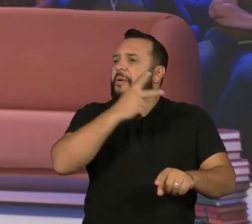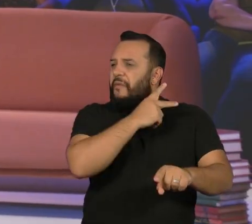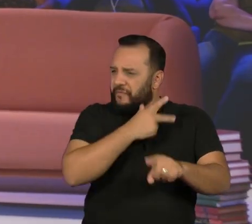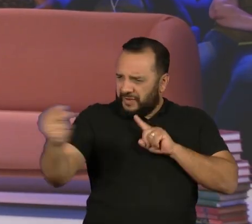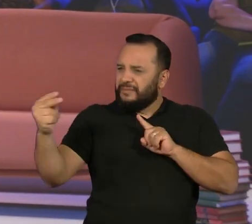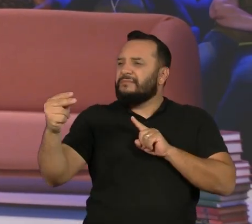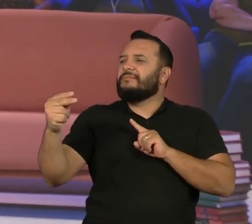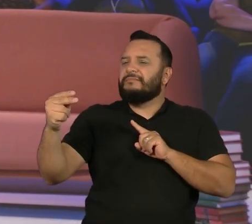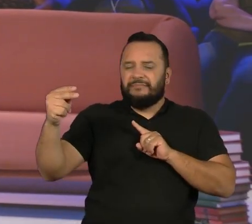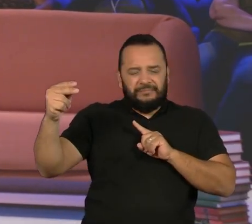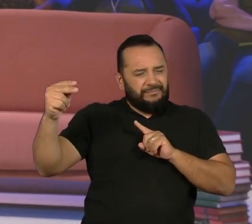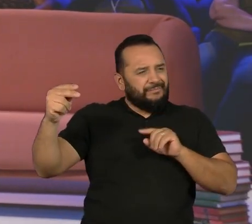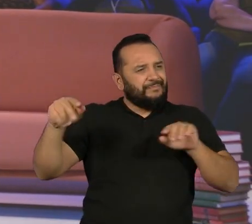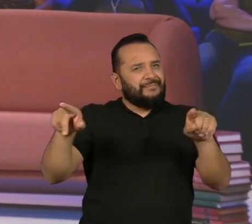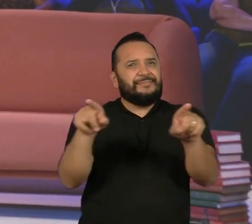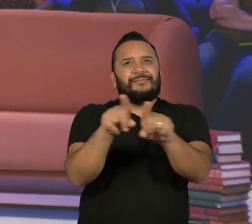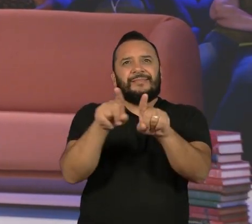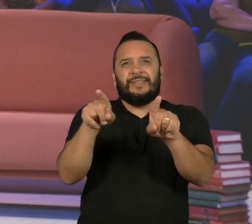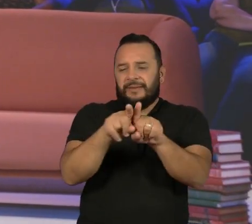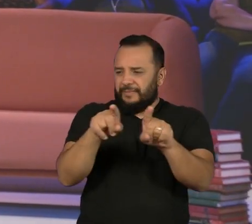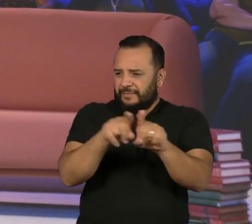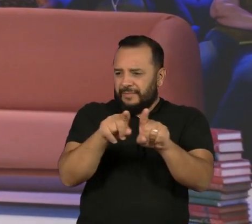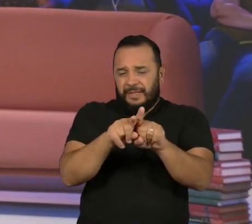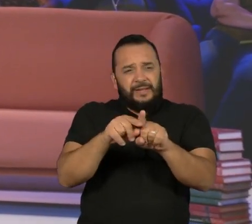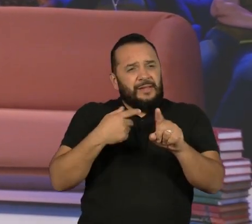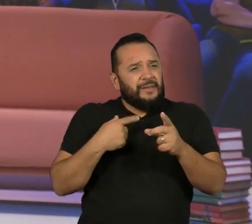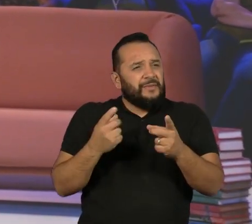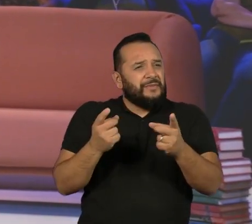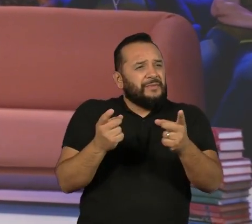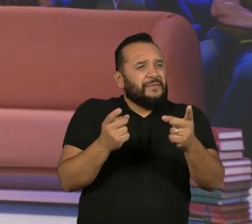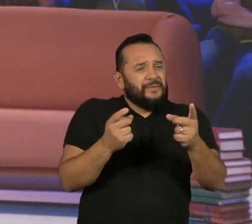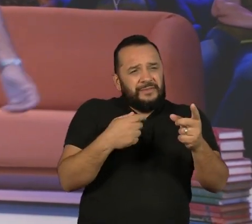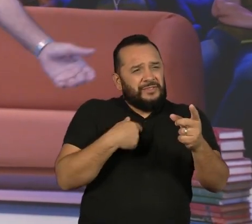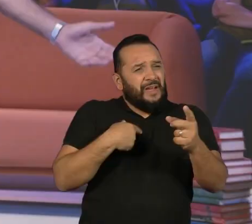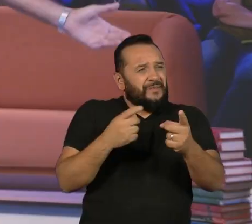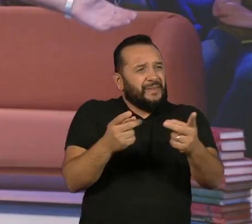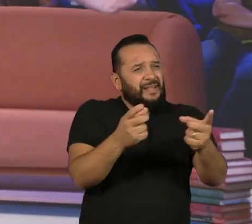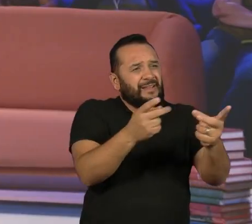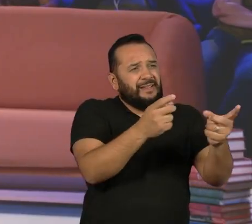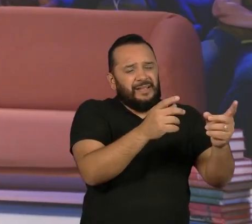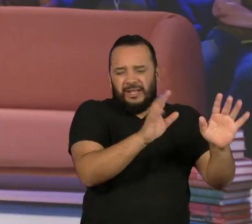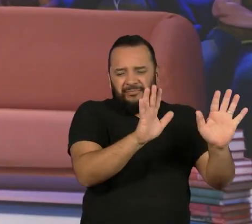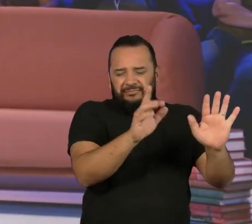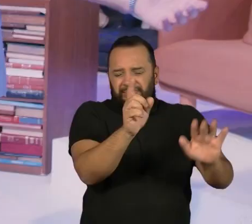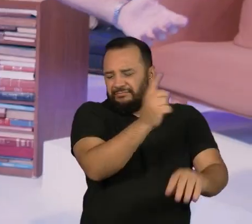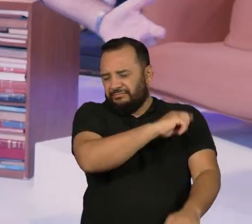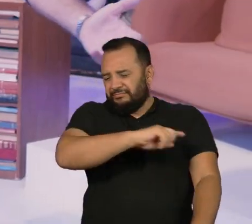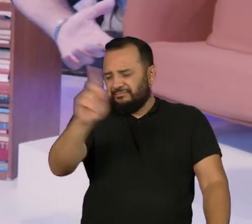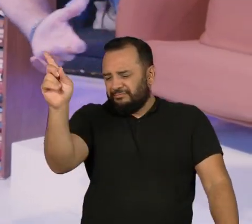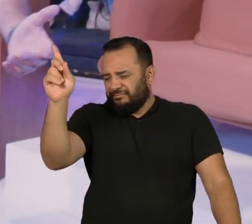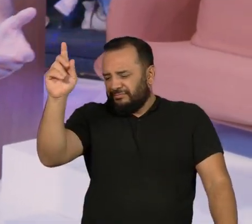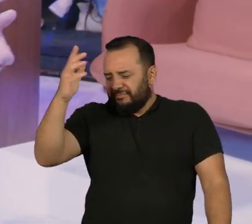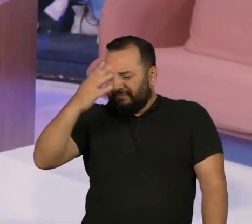Negar, quando a regra é vender. É minha lei,